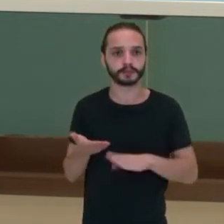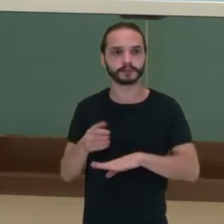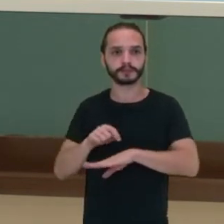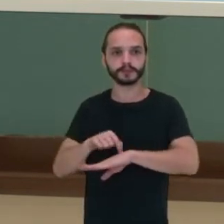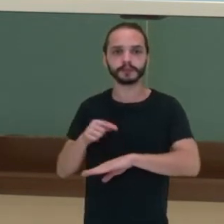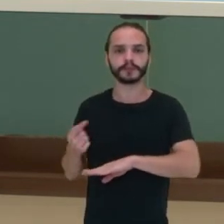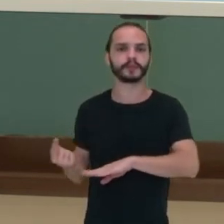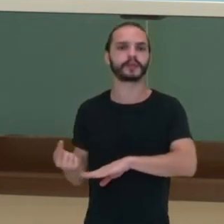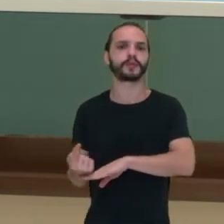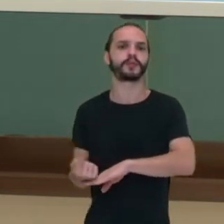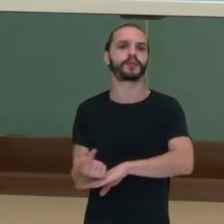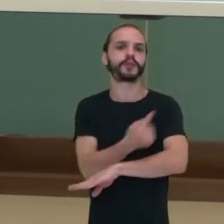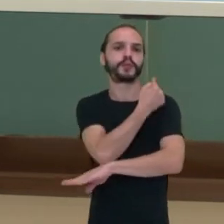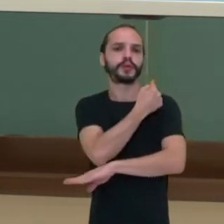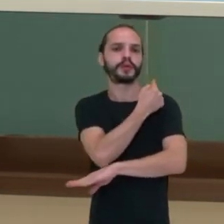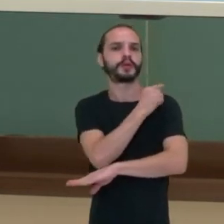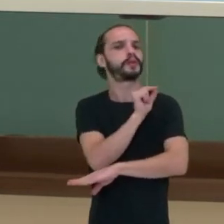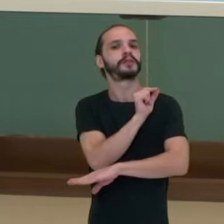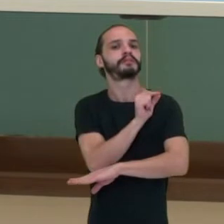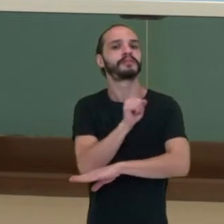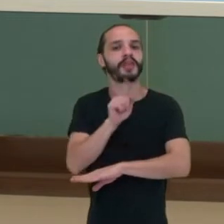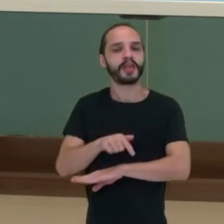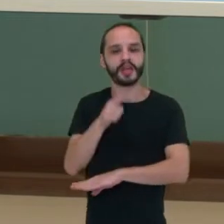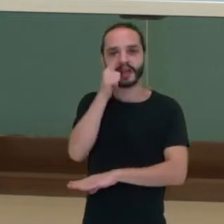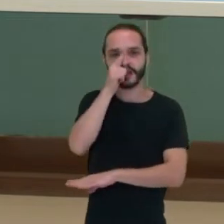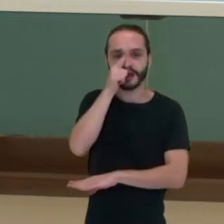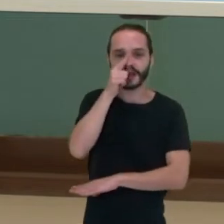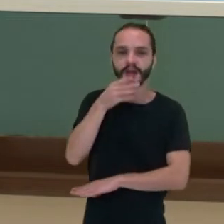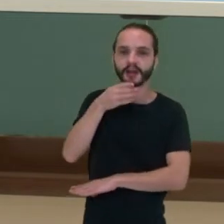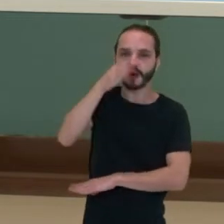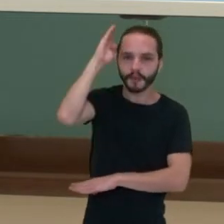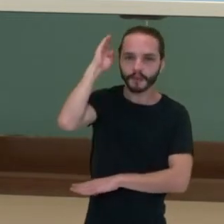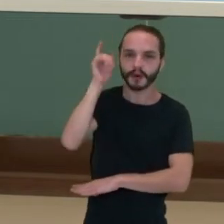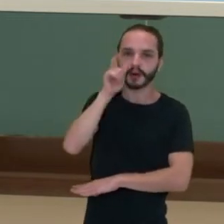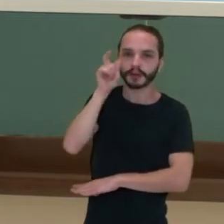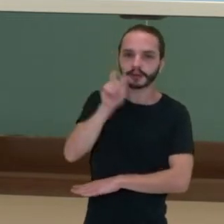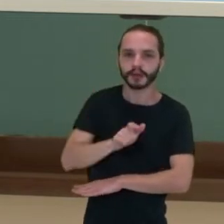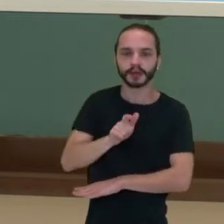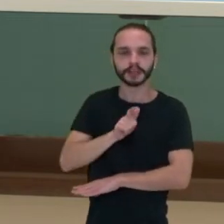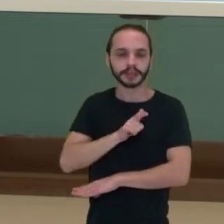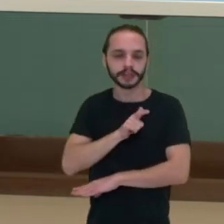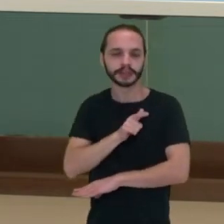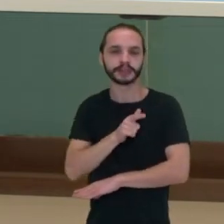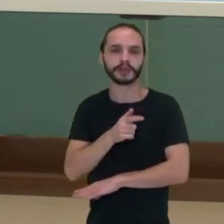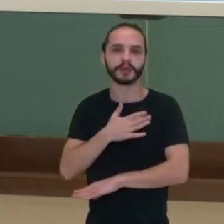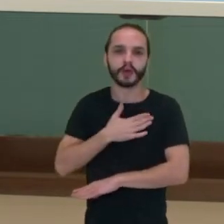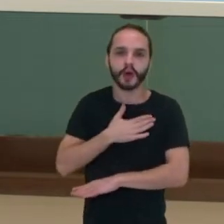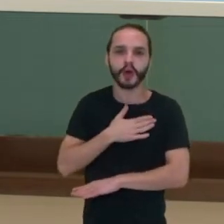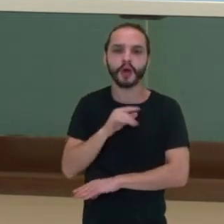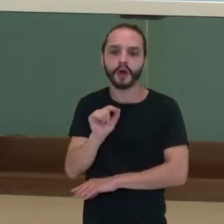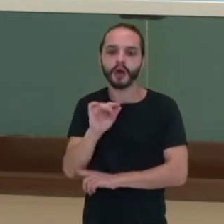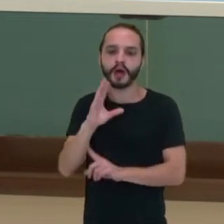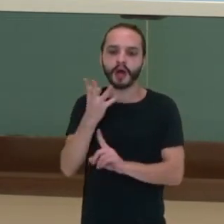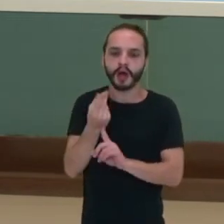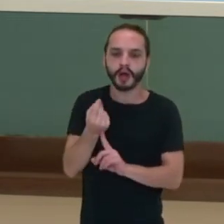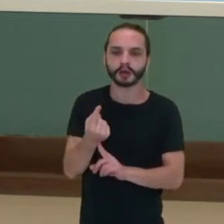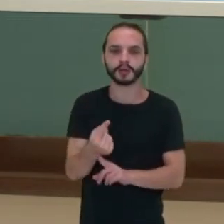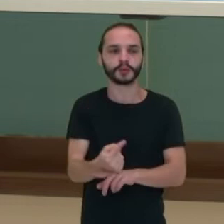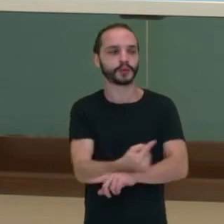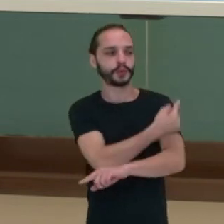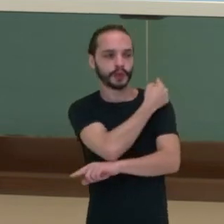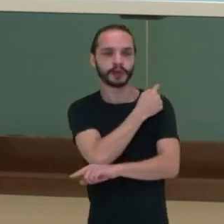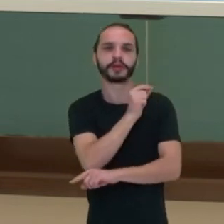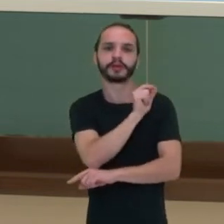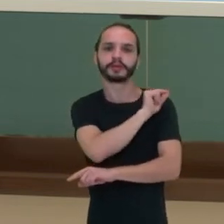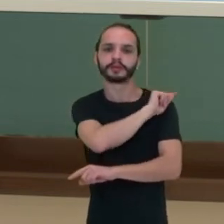civilização antiga, ou seja, nós vamos pegar tudo aquilo que é interessante, que existia lá atrás, dentro da época antiga, e vamos